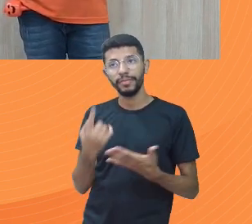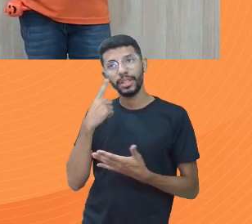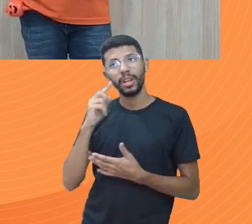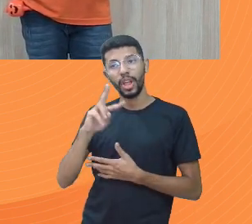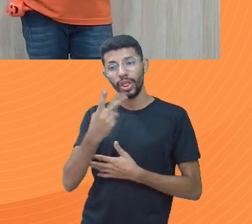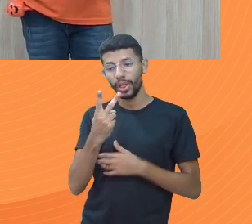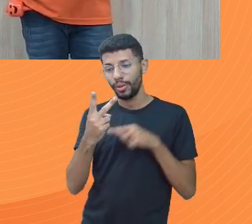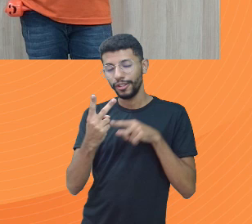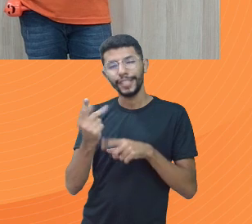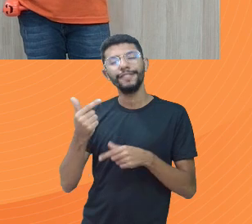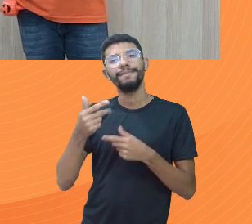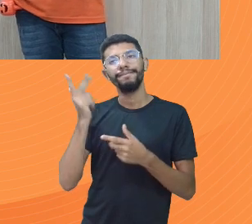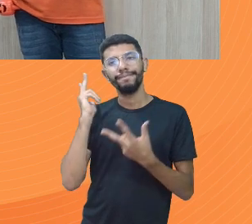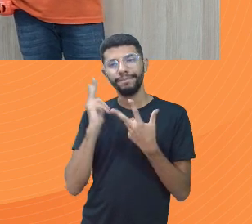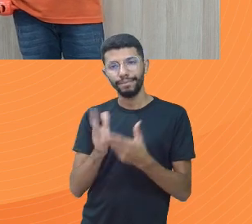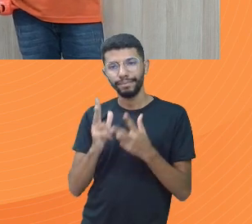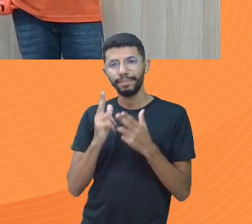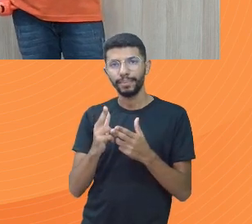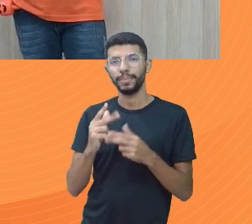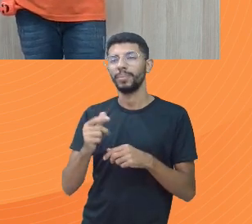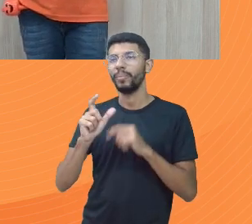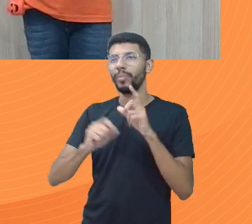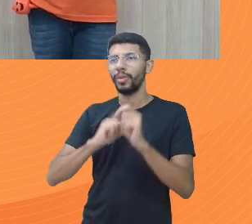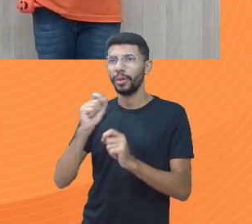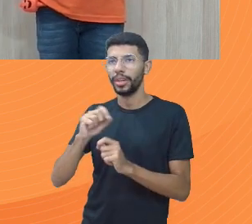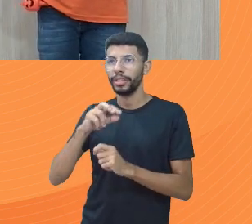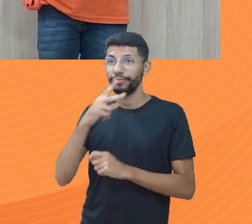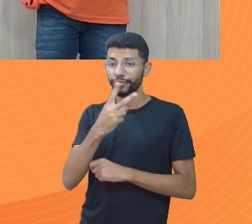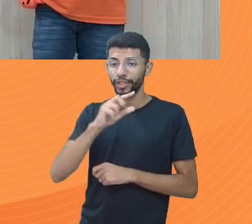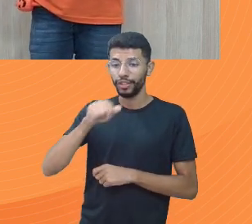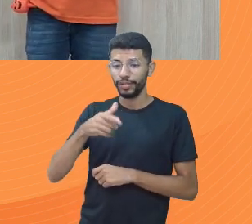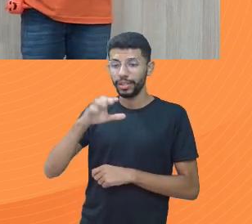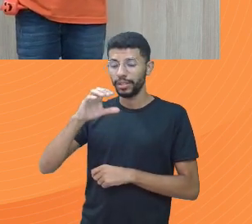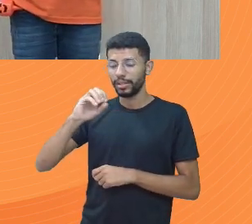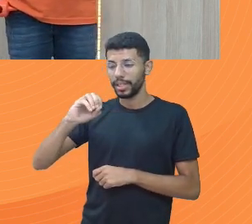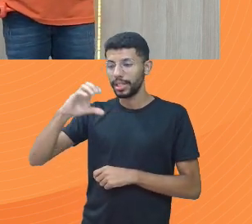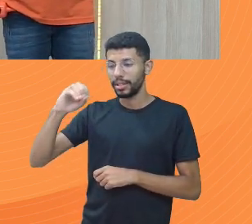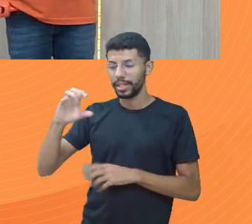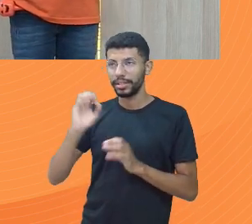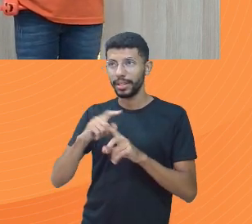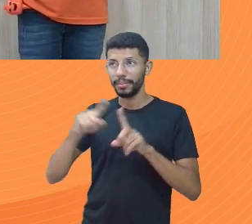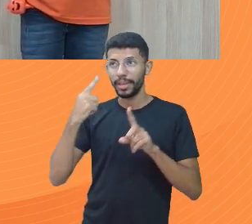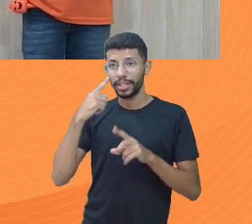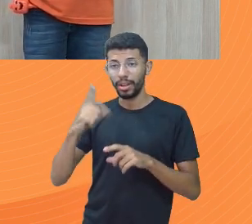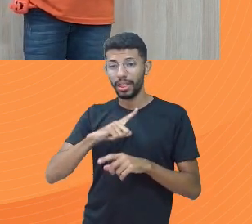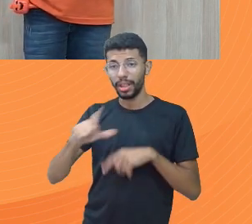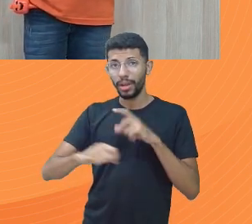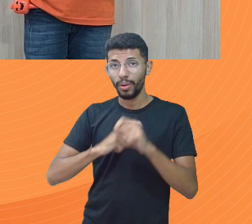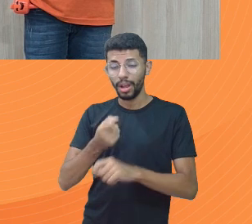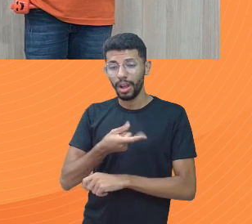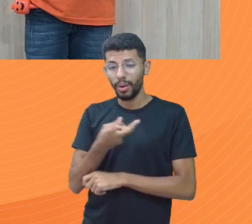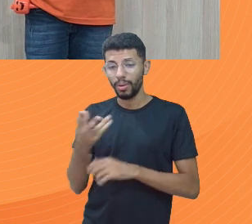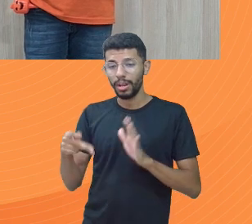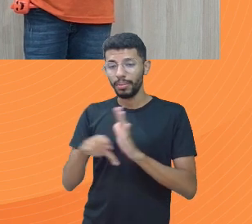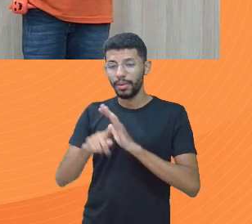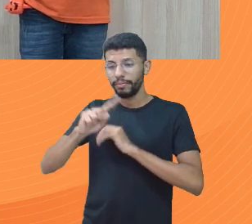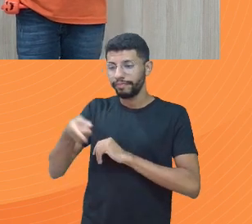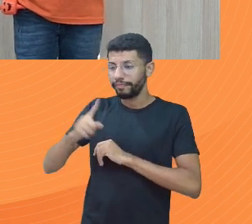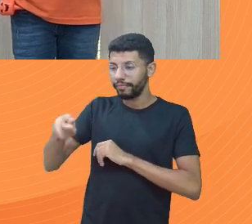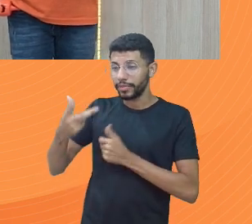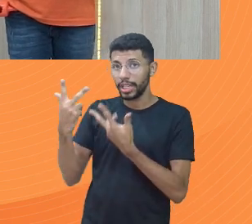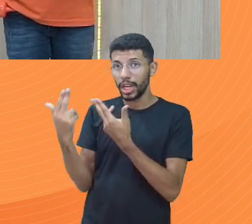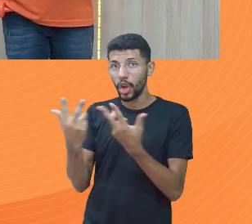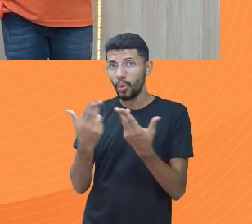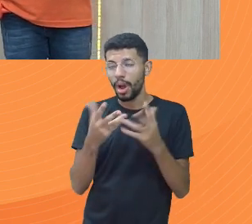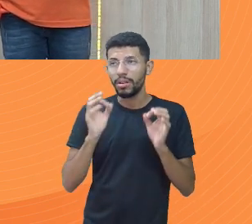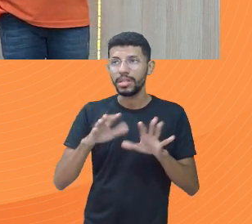do 2,00. Porém, agora você tem a quantidade de casas decimais iguais. Se você tem a